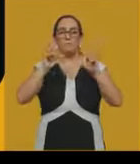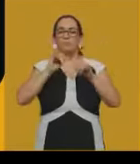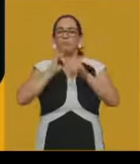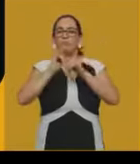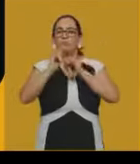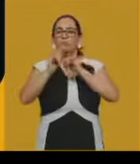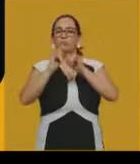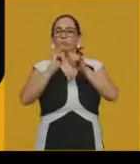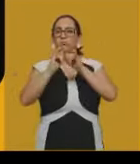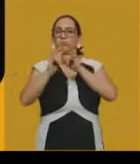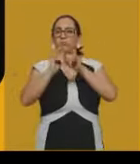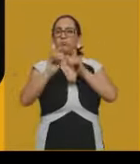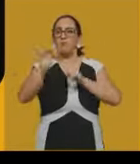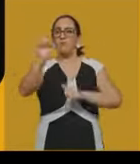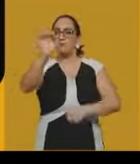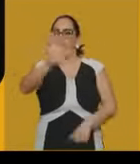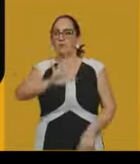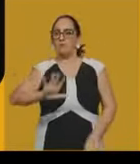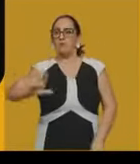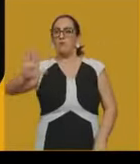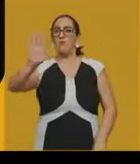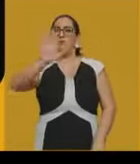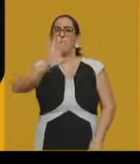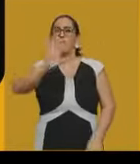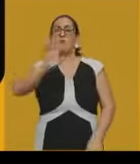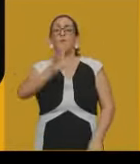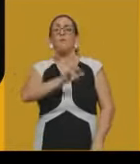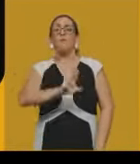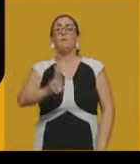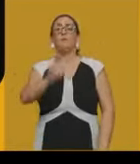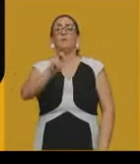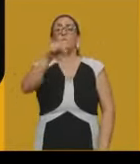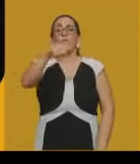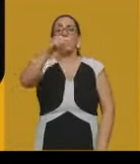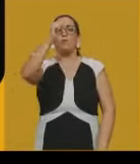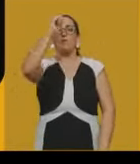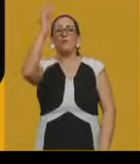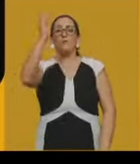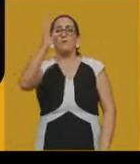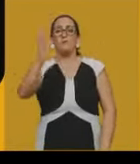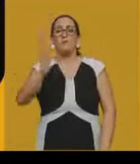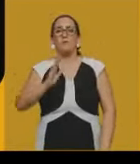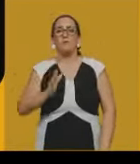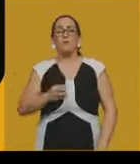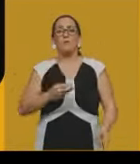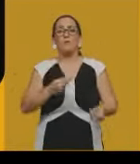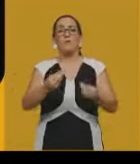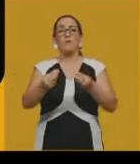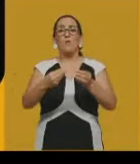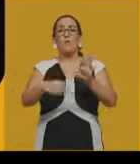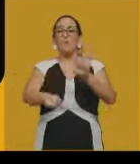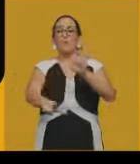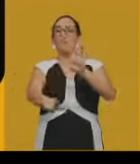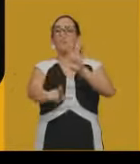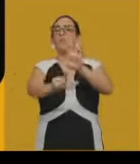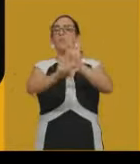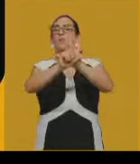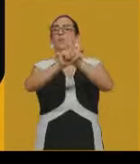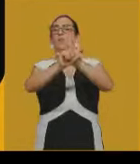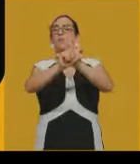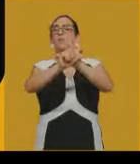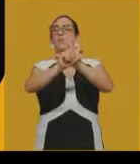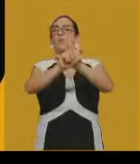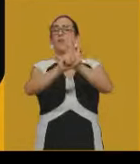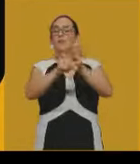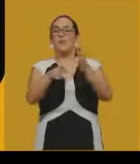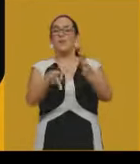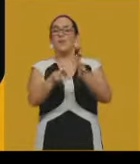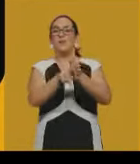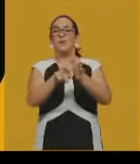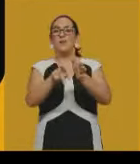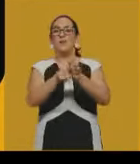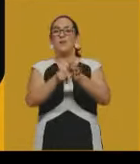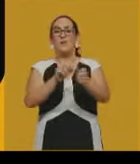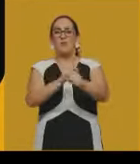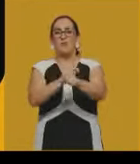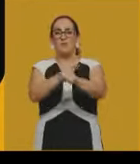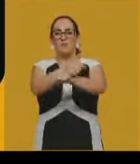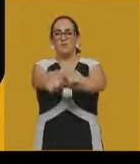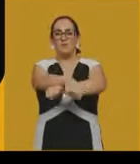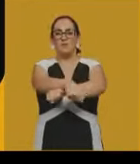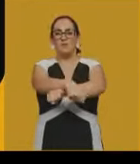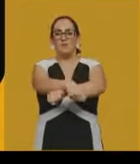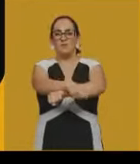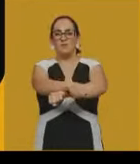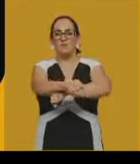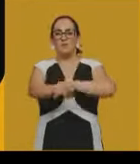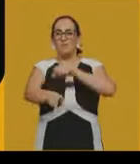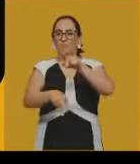vão ser assimiladas, elas vão ser utilizadas no Brasil como uma forma de legitimar esse regime, de escravização das